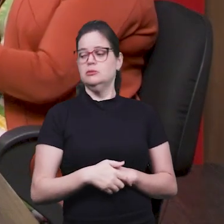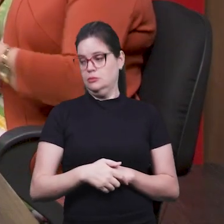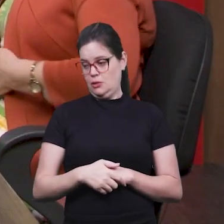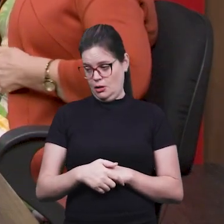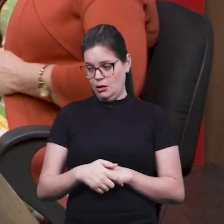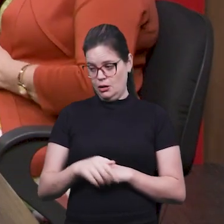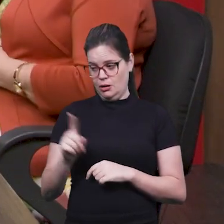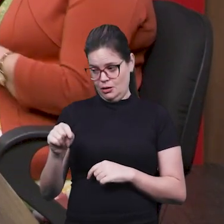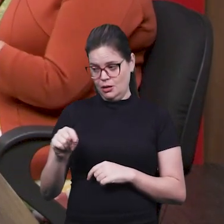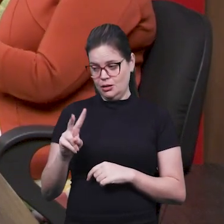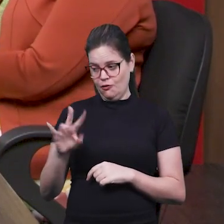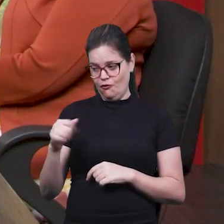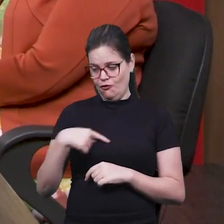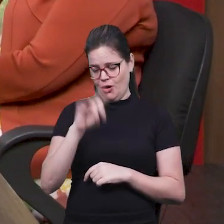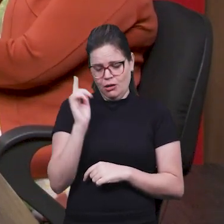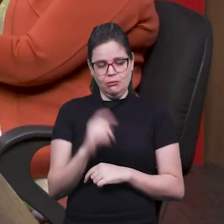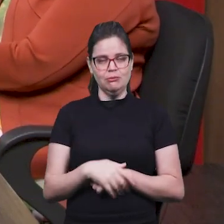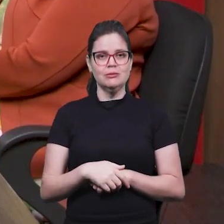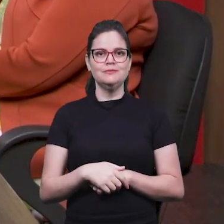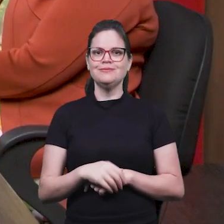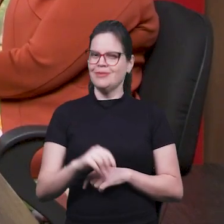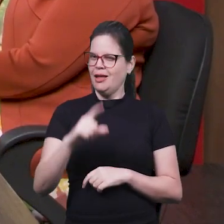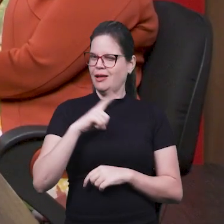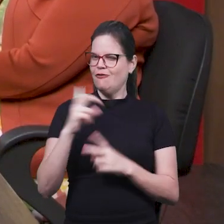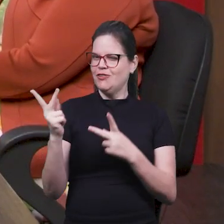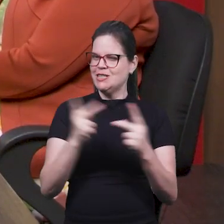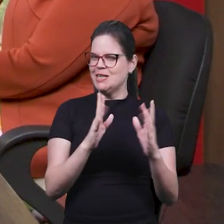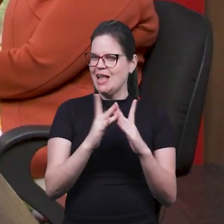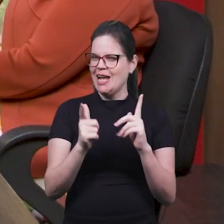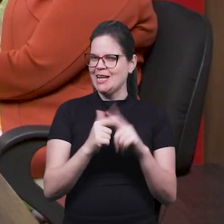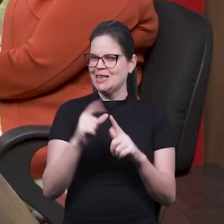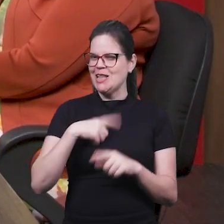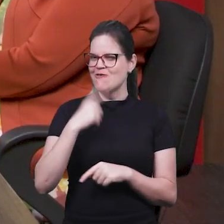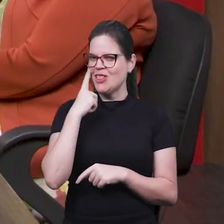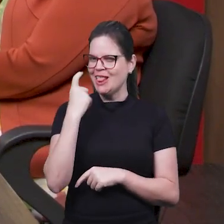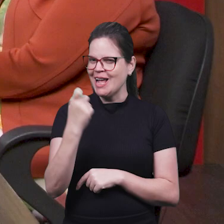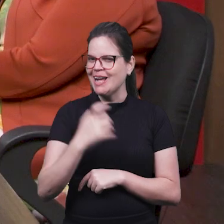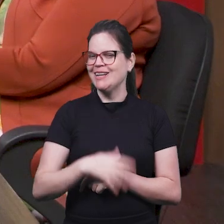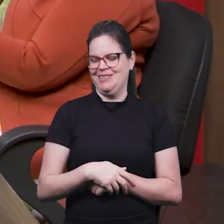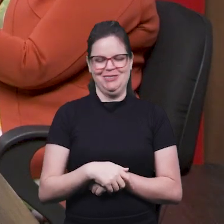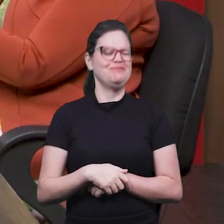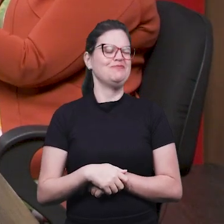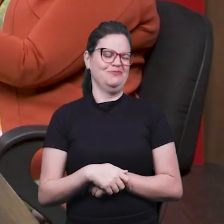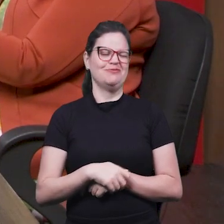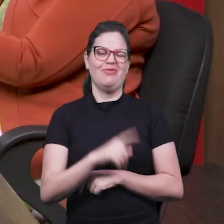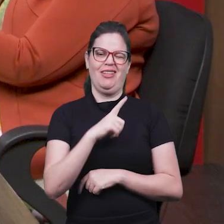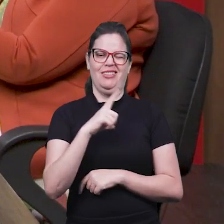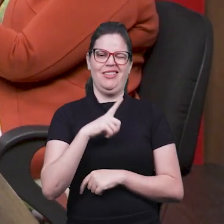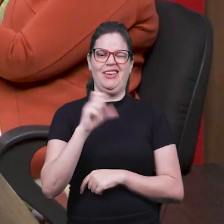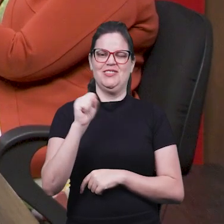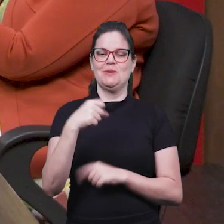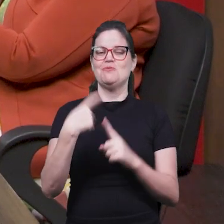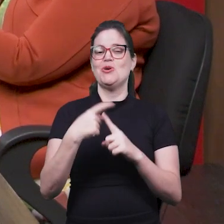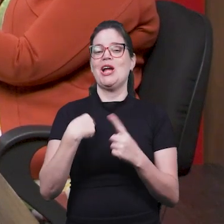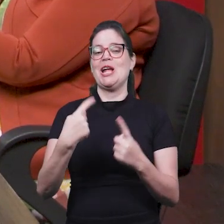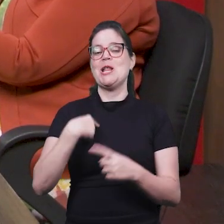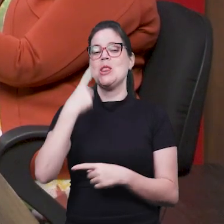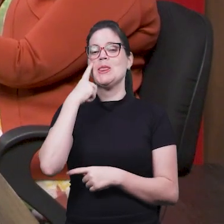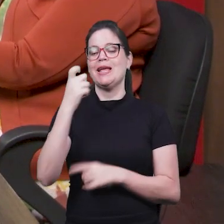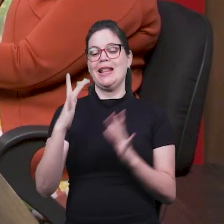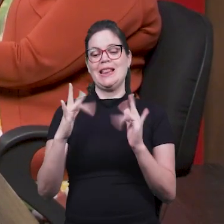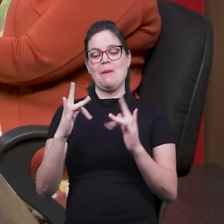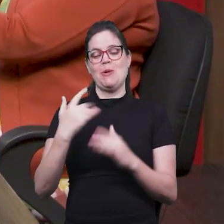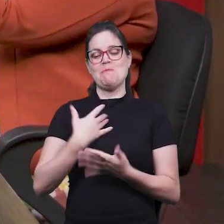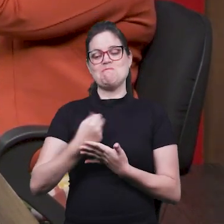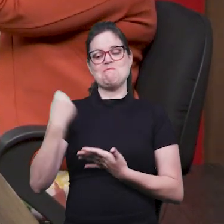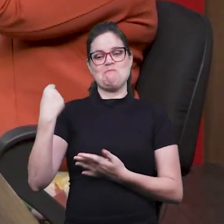converter. Eu falei, então vai. Então essa visita na igreja teve um interesse diferente. Ele foi por causa para namorar